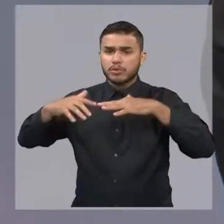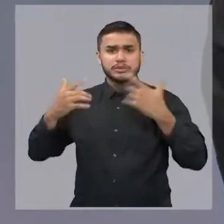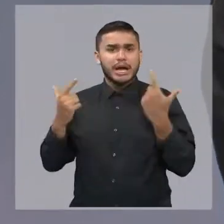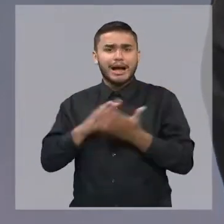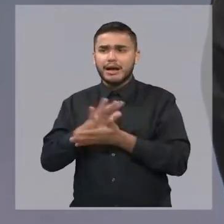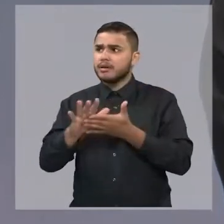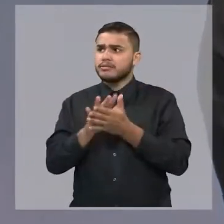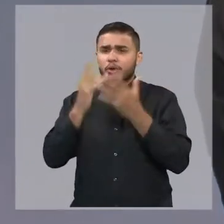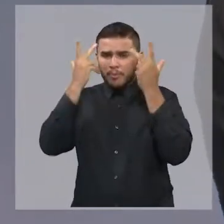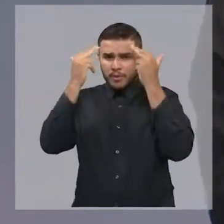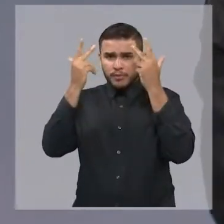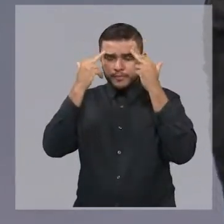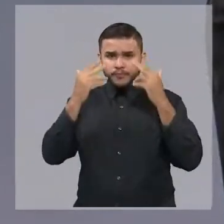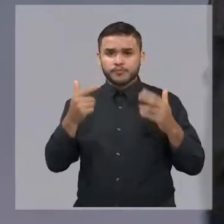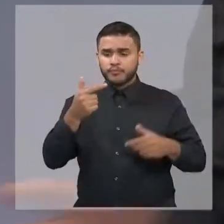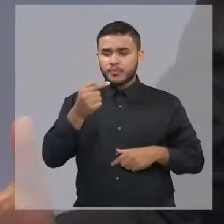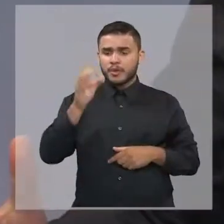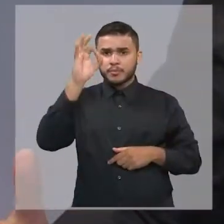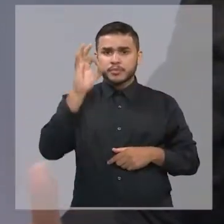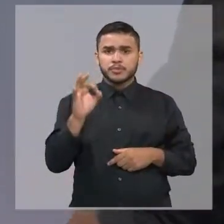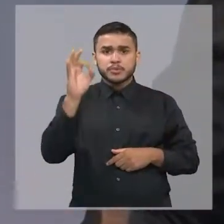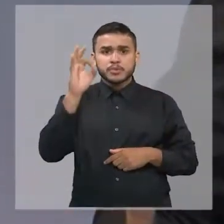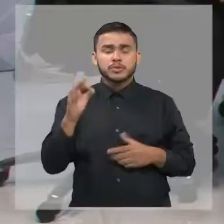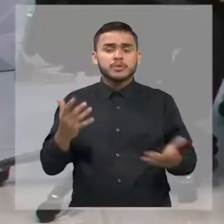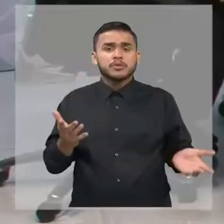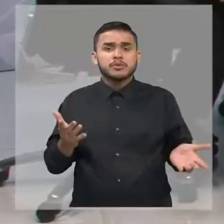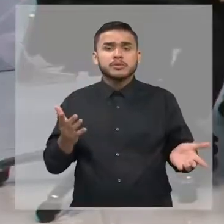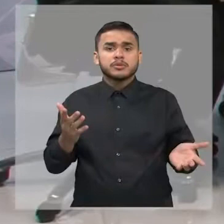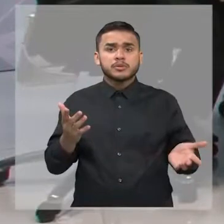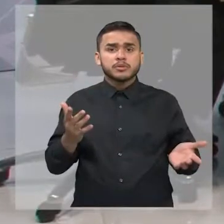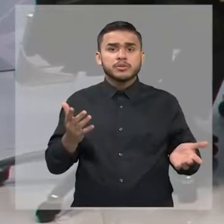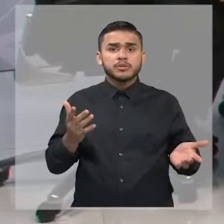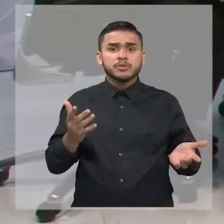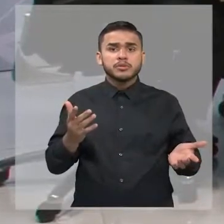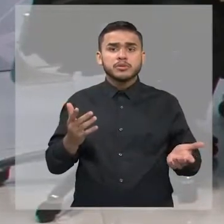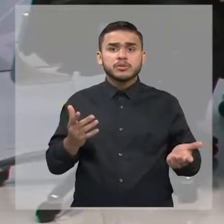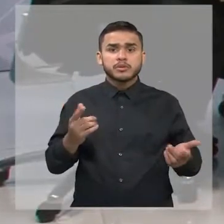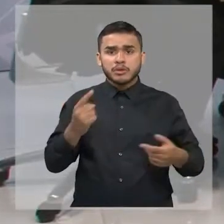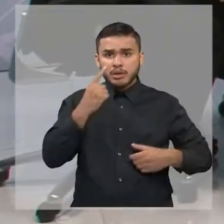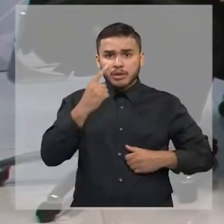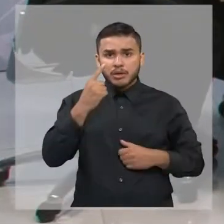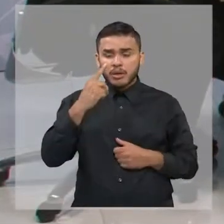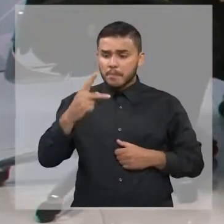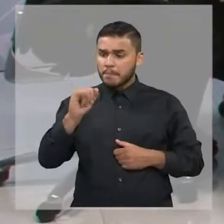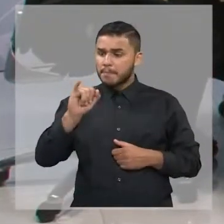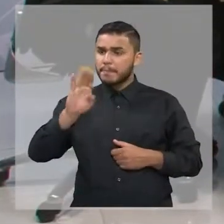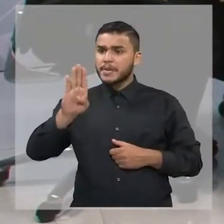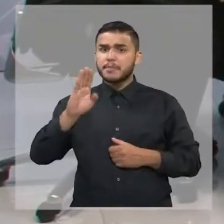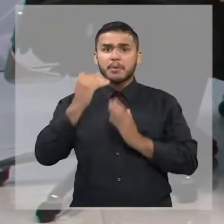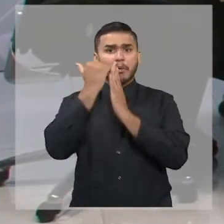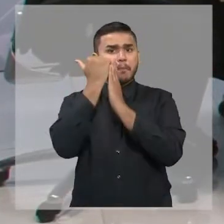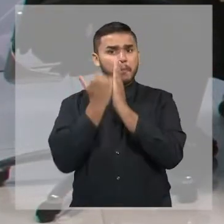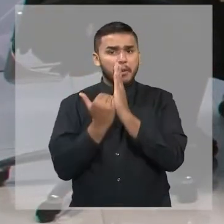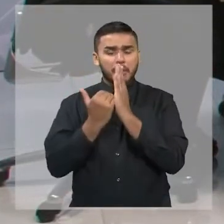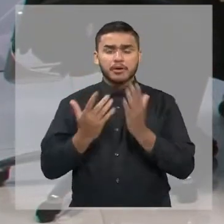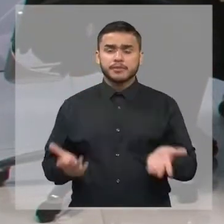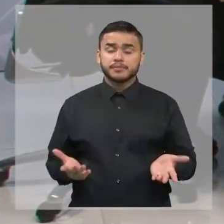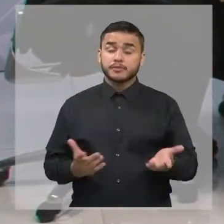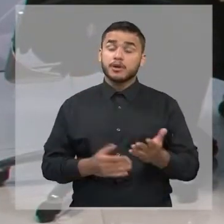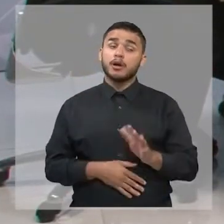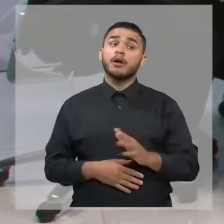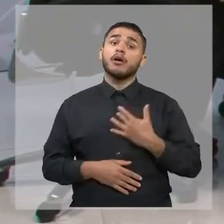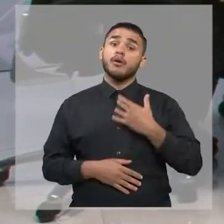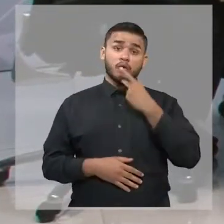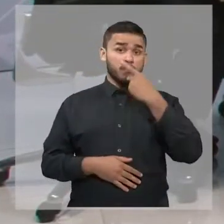do seu produto interno bruto. Desapareceu a riqueza do Brasil. E o que é que acontece, Arnaldo? O problema da universidade nada mais é do que